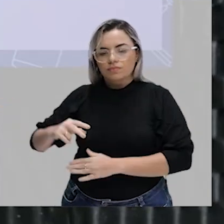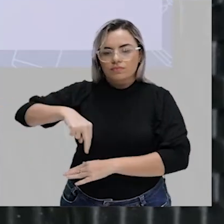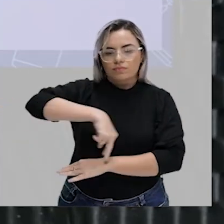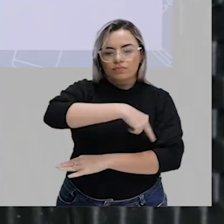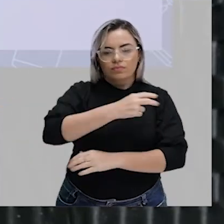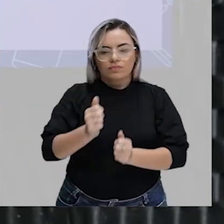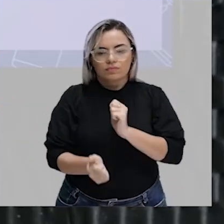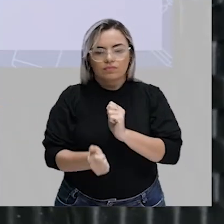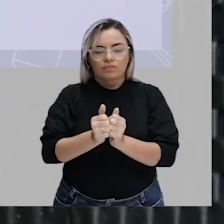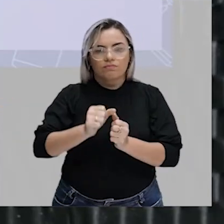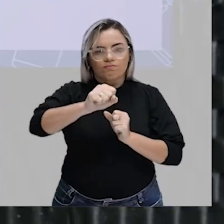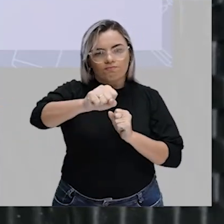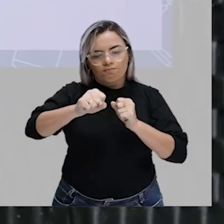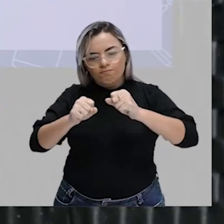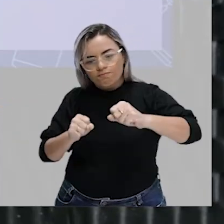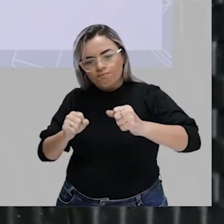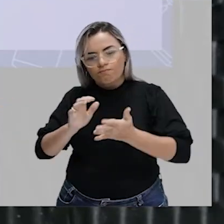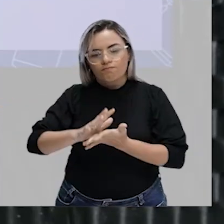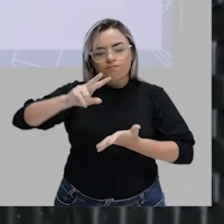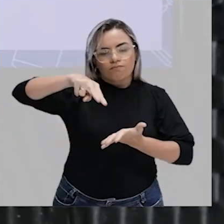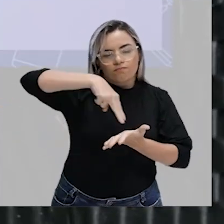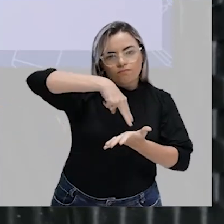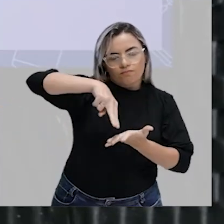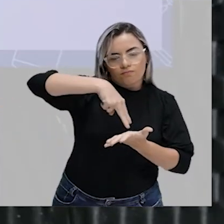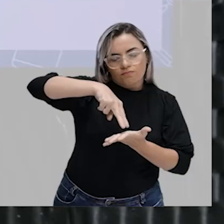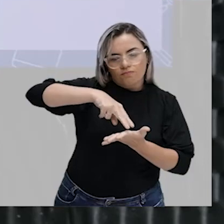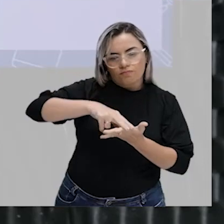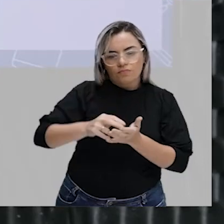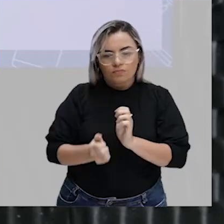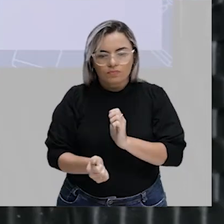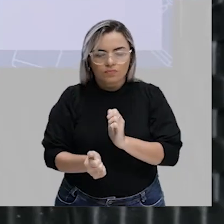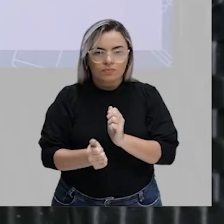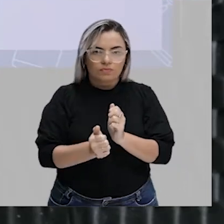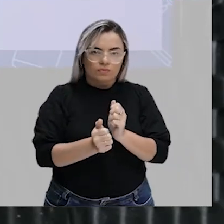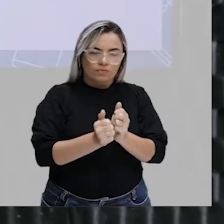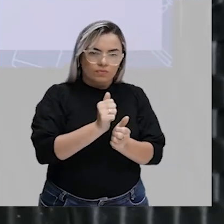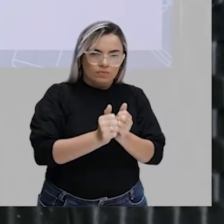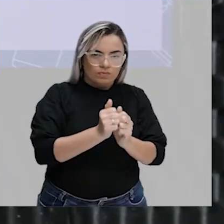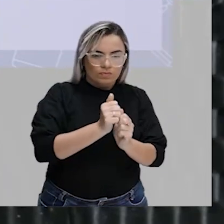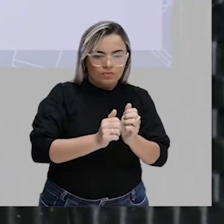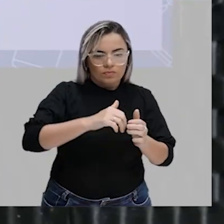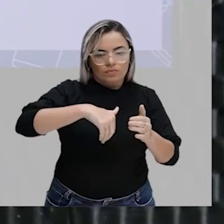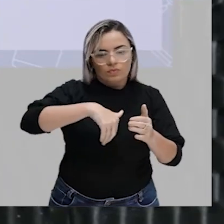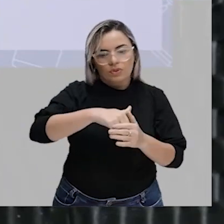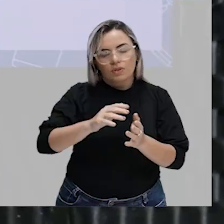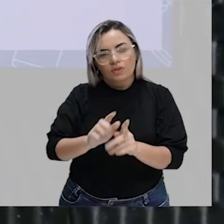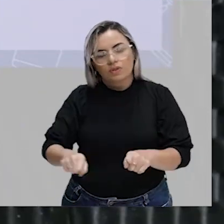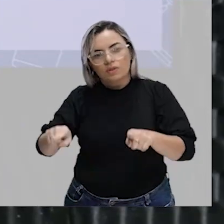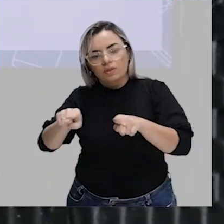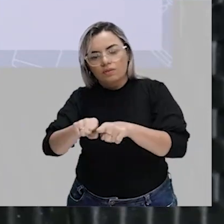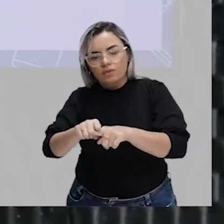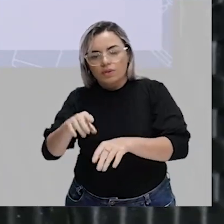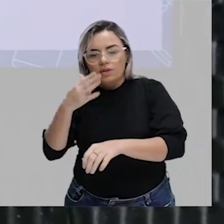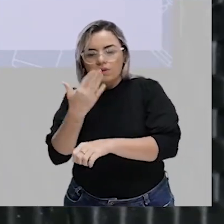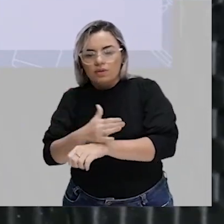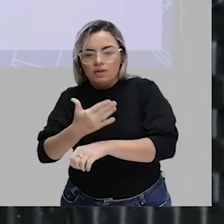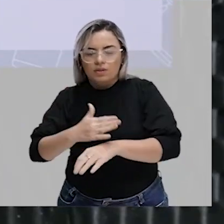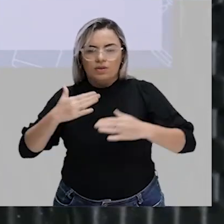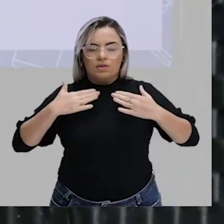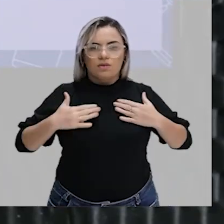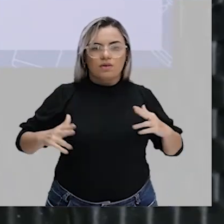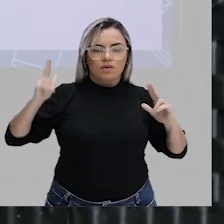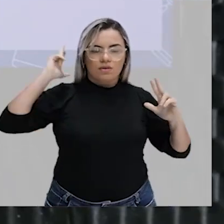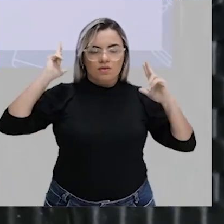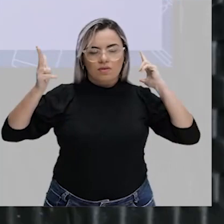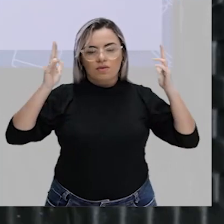as lutas, a dança, os jogos e as práticas corporais de aventura. Daí eu vou